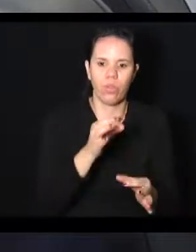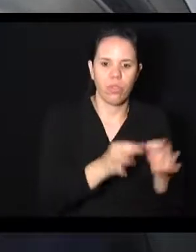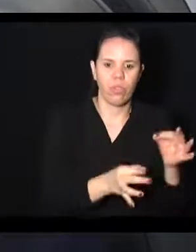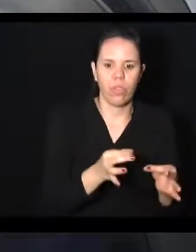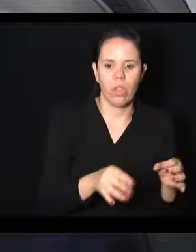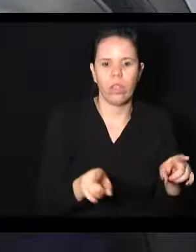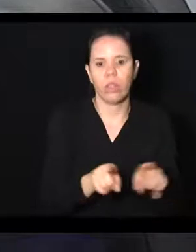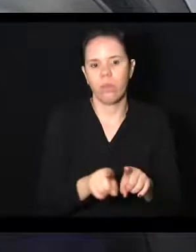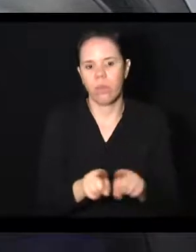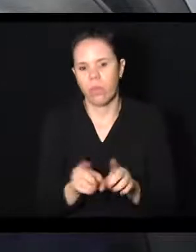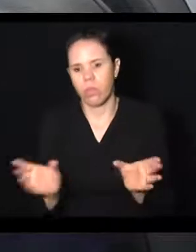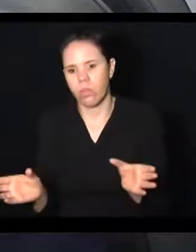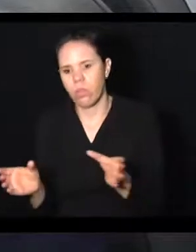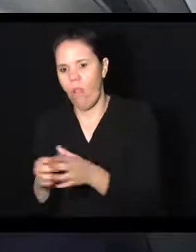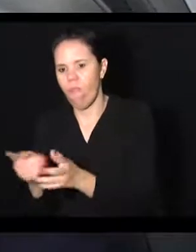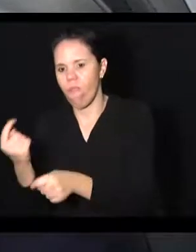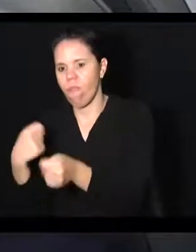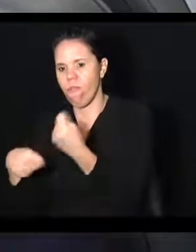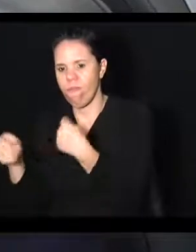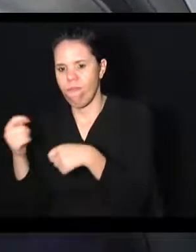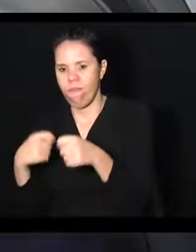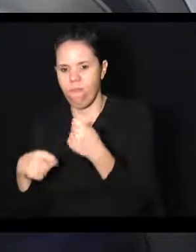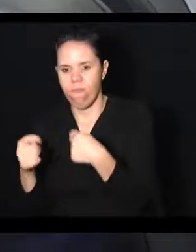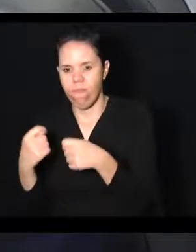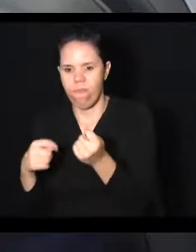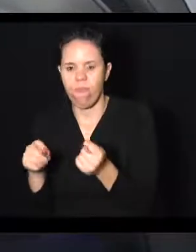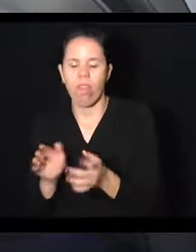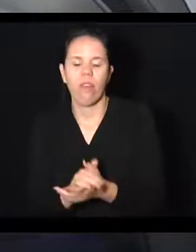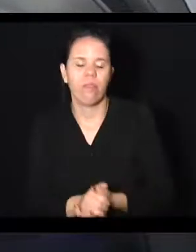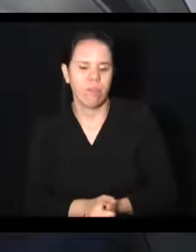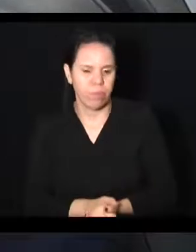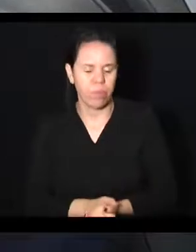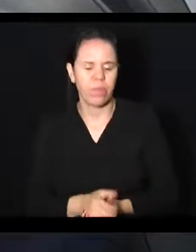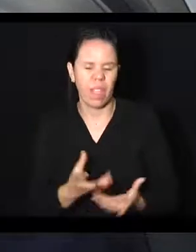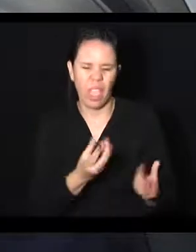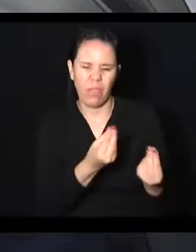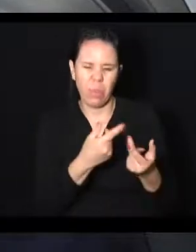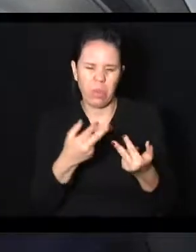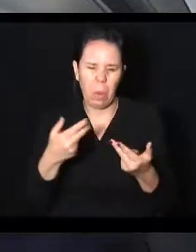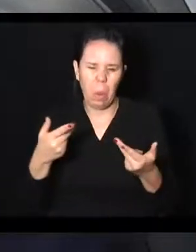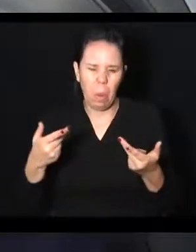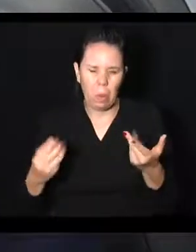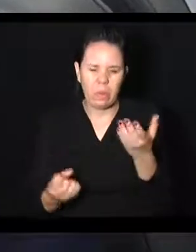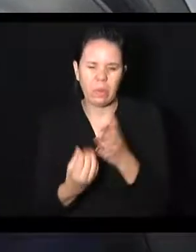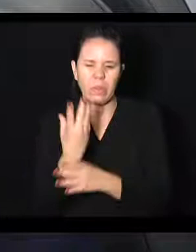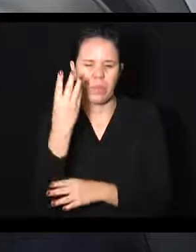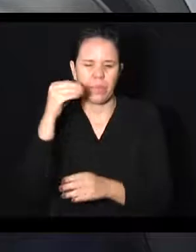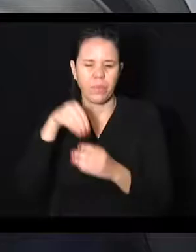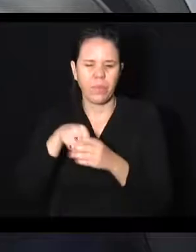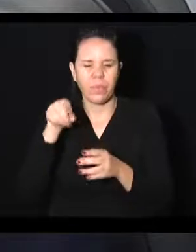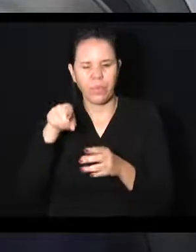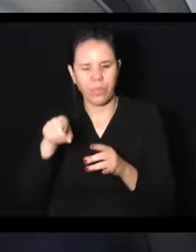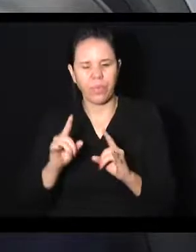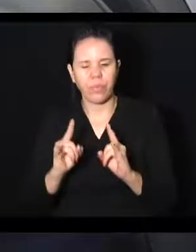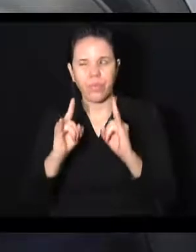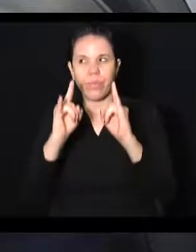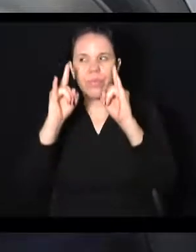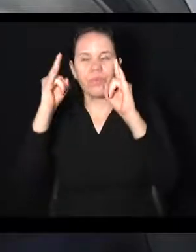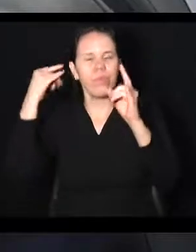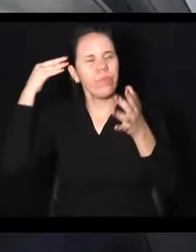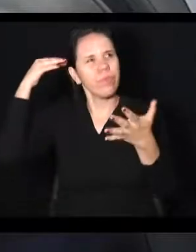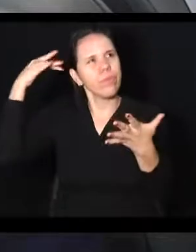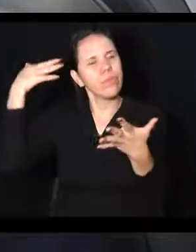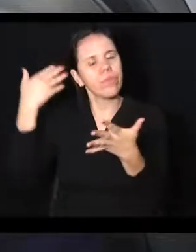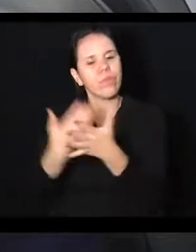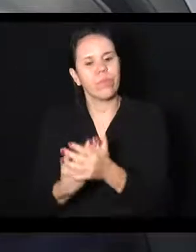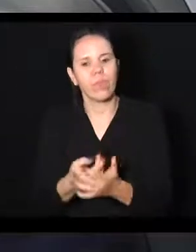do poderio econômico, então teve muita história aqui que fez com que o clube vivesse